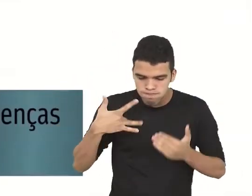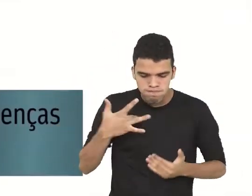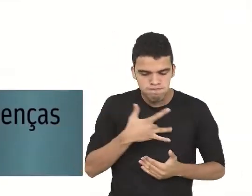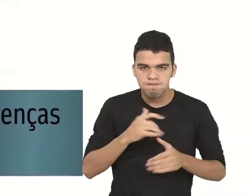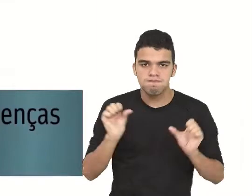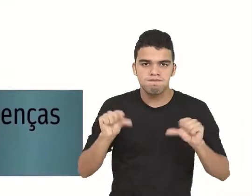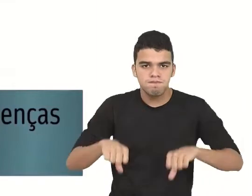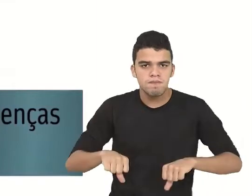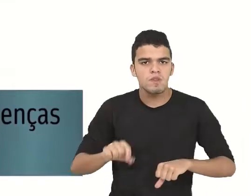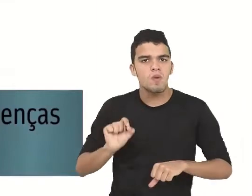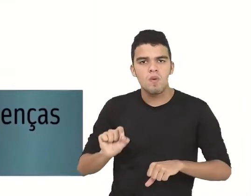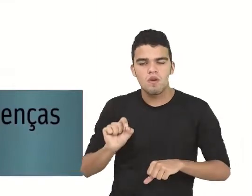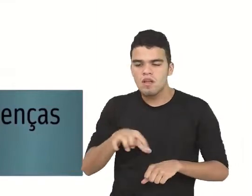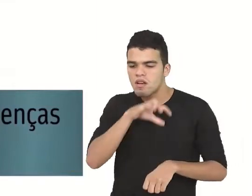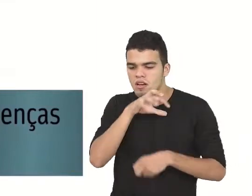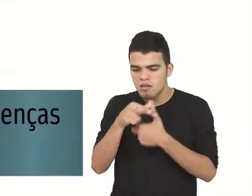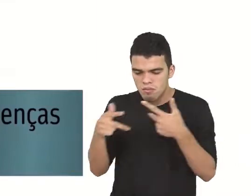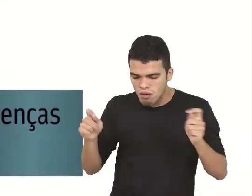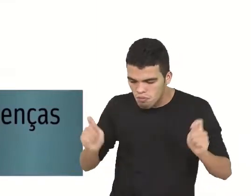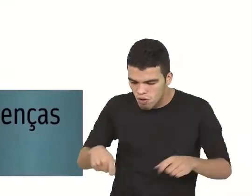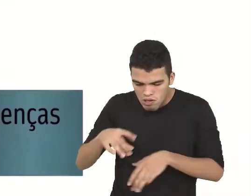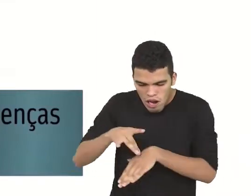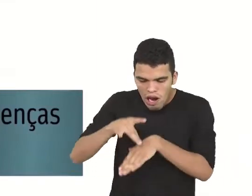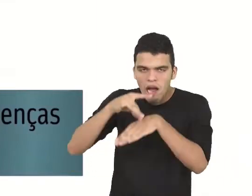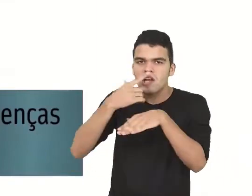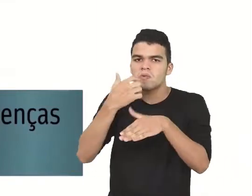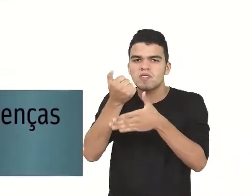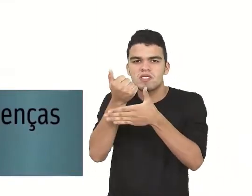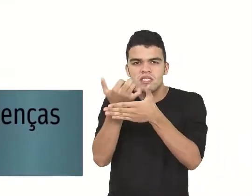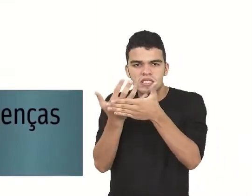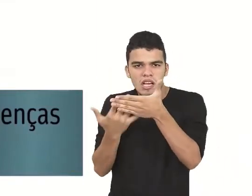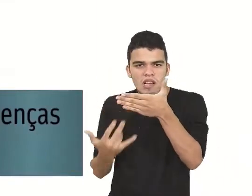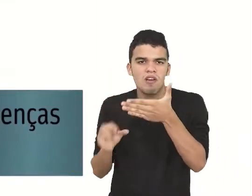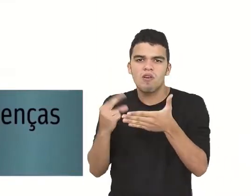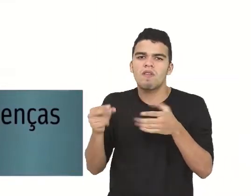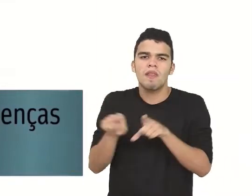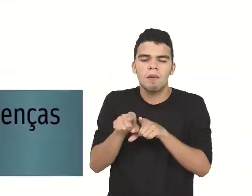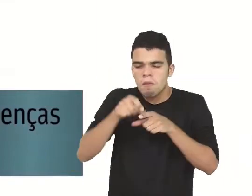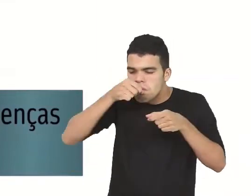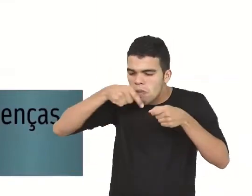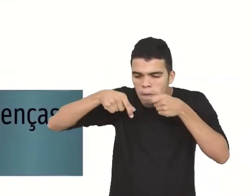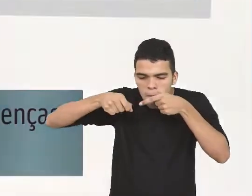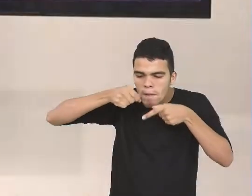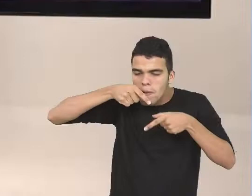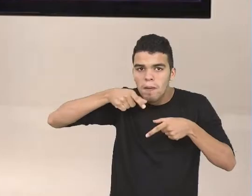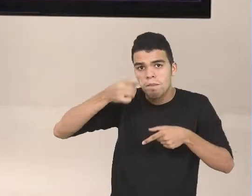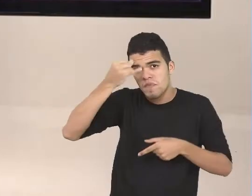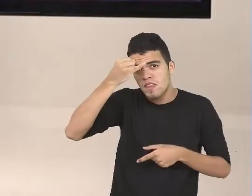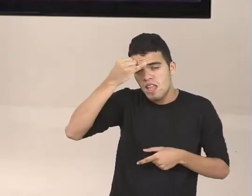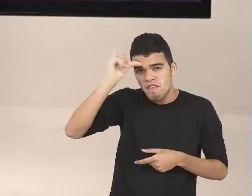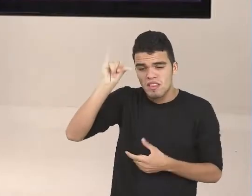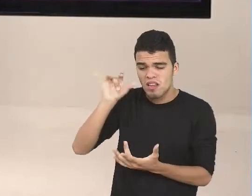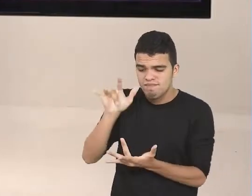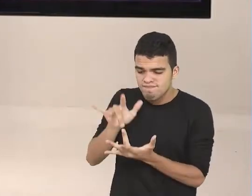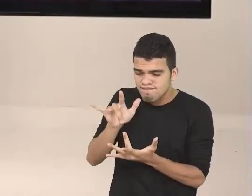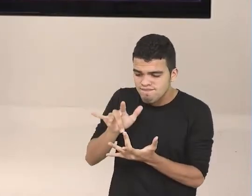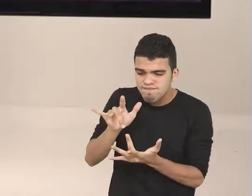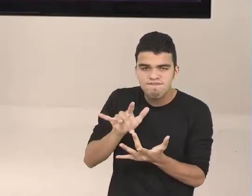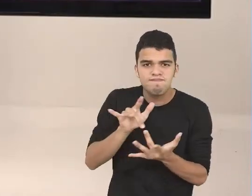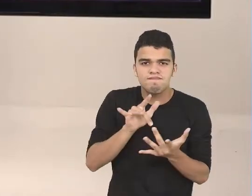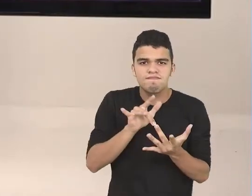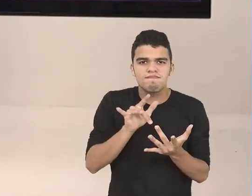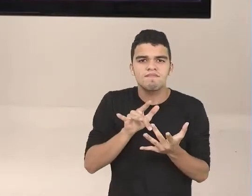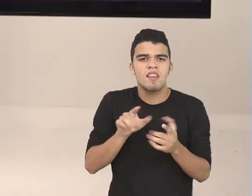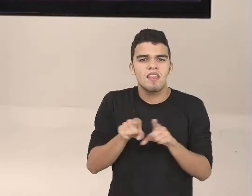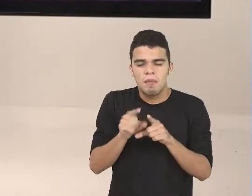aquele animal ele pode ter na sua carne, no seu sangue, ou mesmo na sua saliva. Evite manusear e até mesmo comer esse tipo de animal